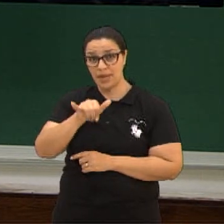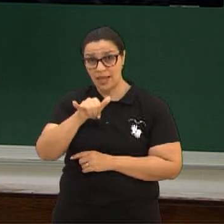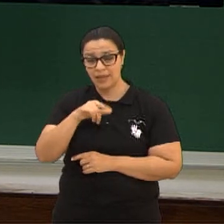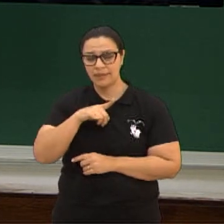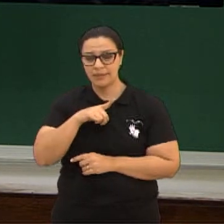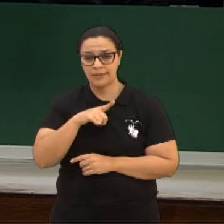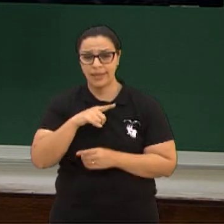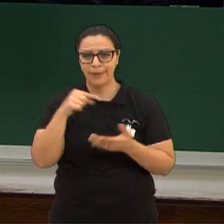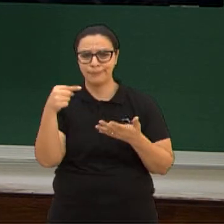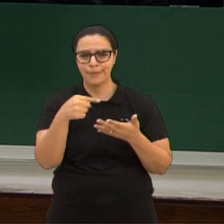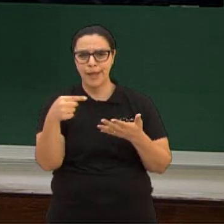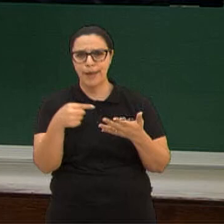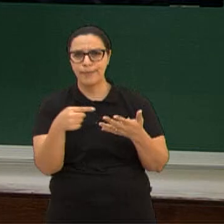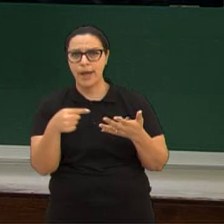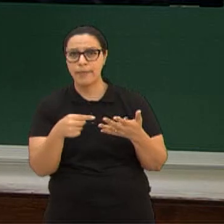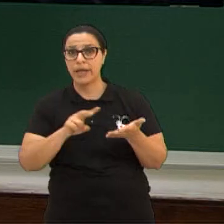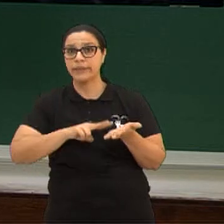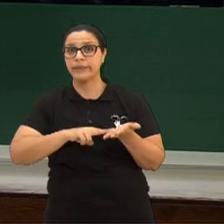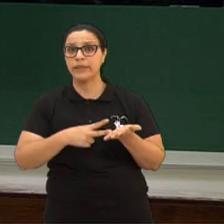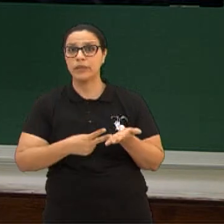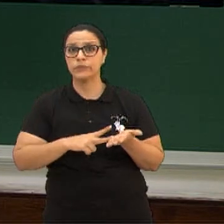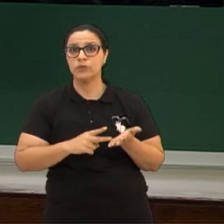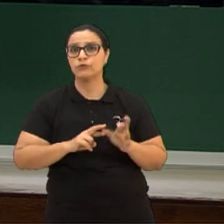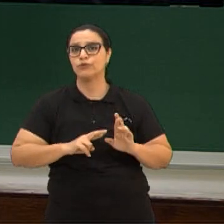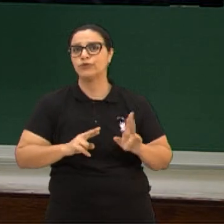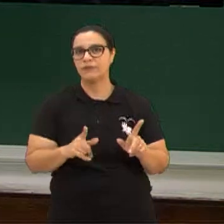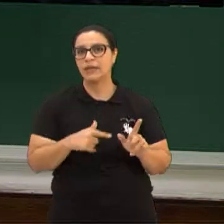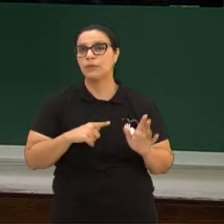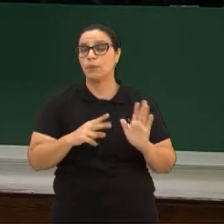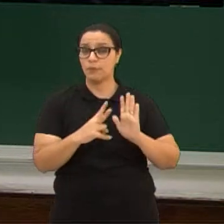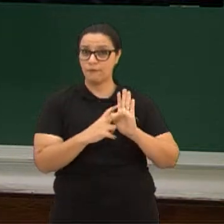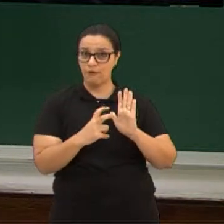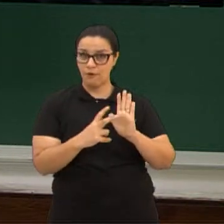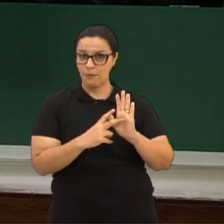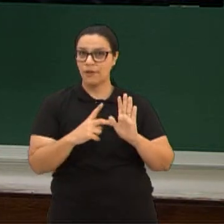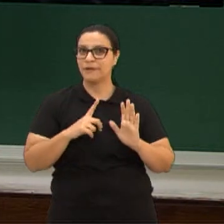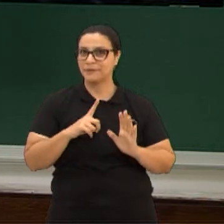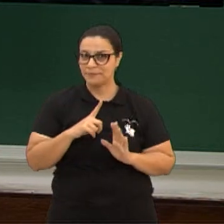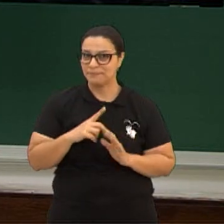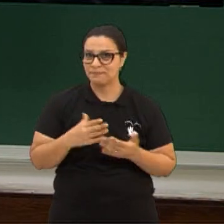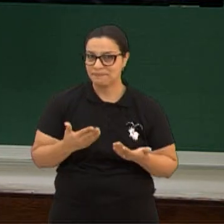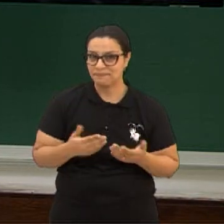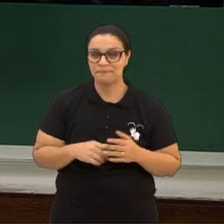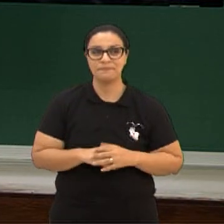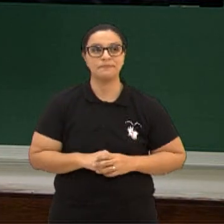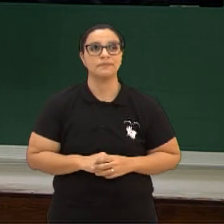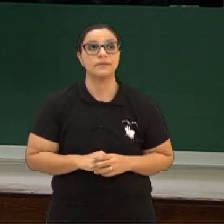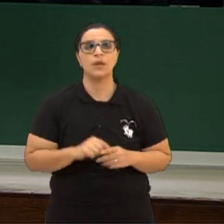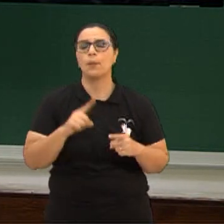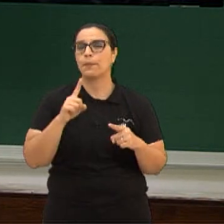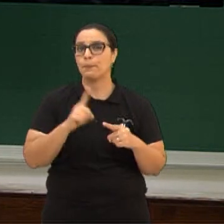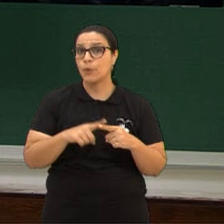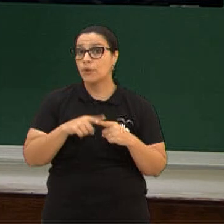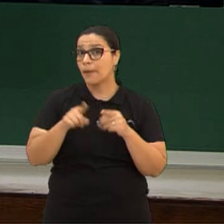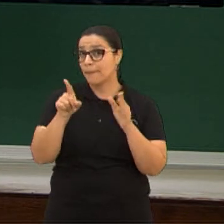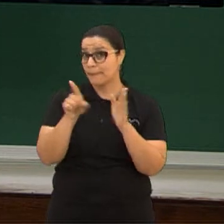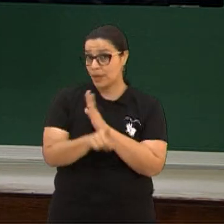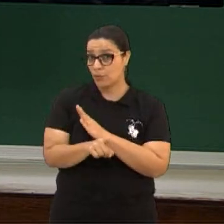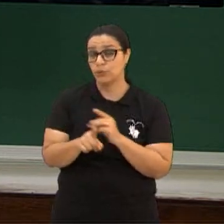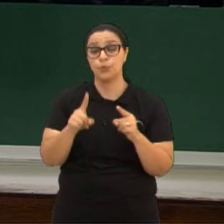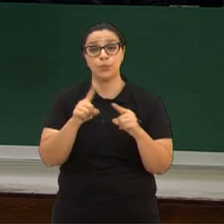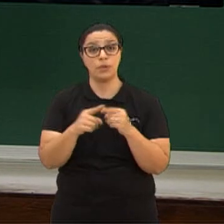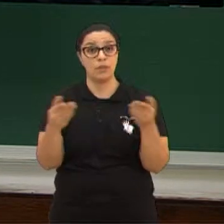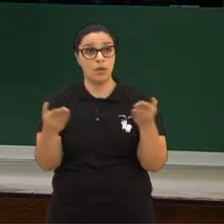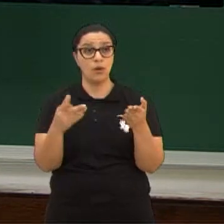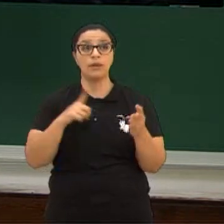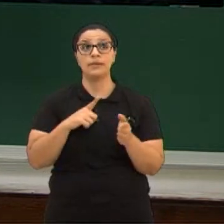aí para um monte de tradução vocabular, ok? Bom, por que essa pergunta? Porque